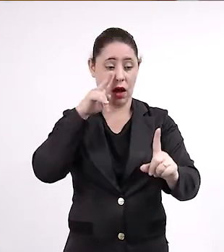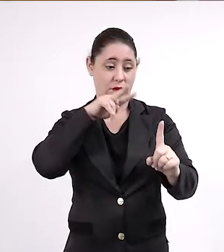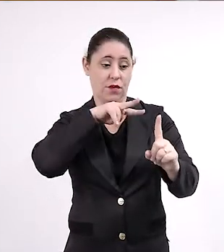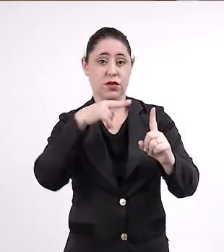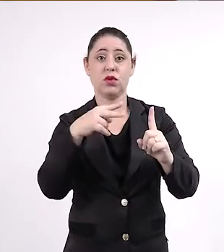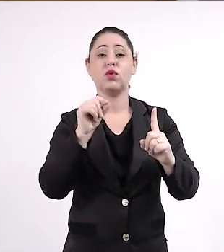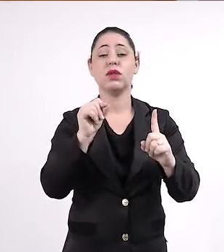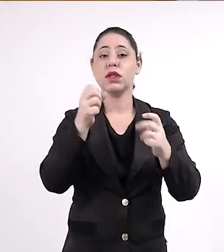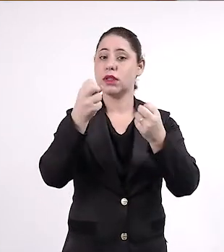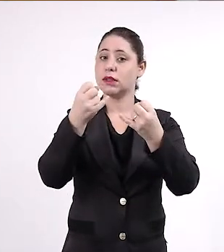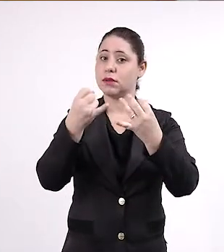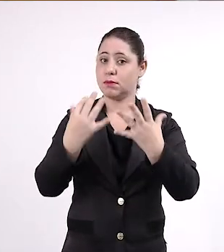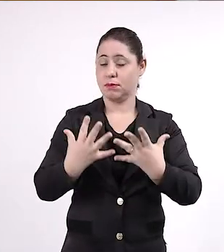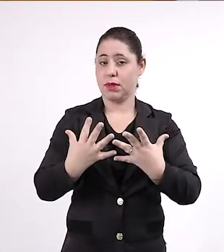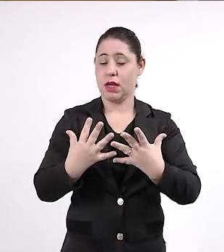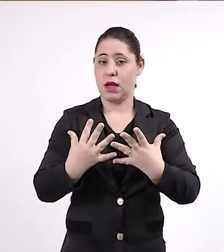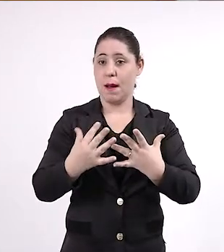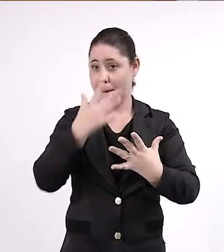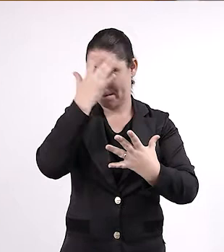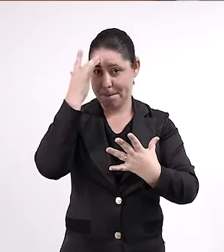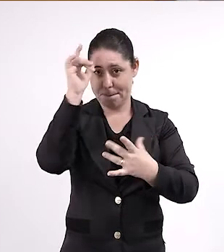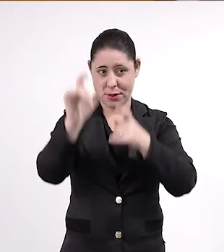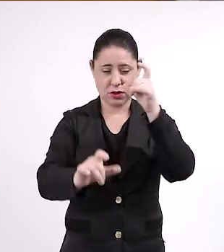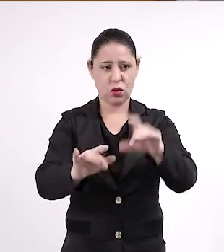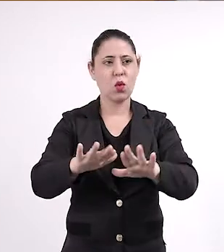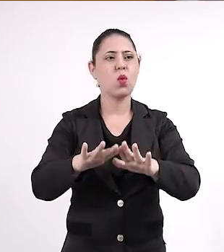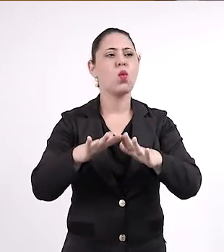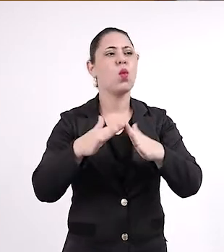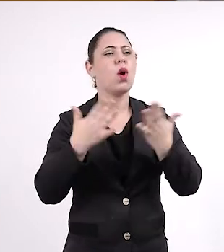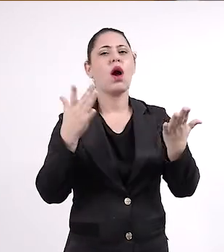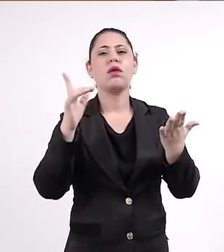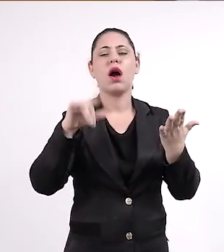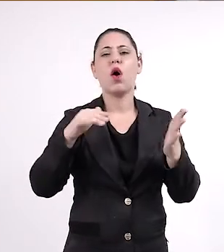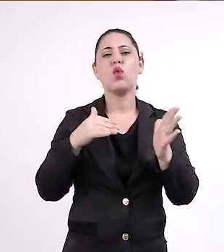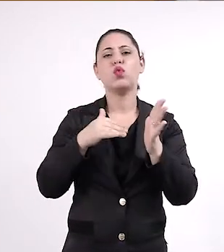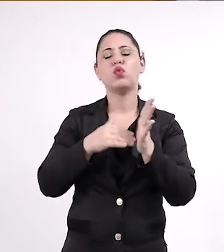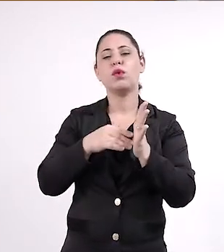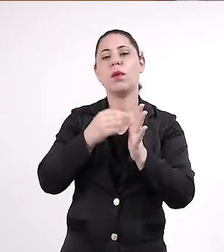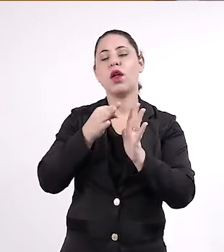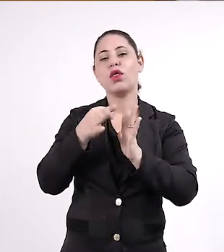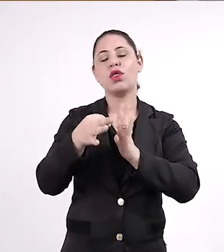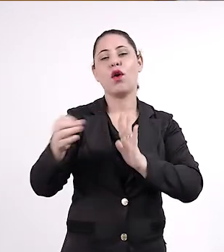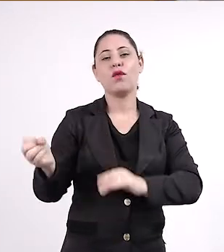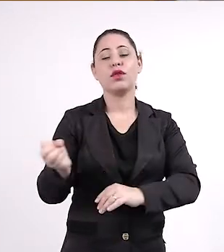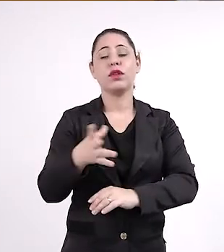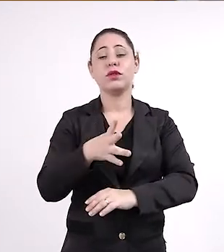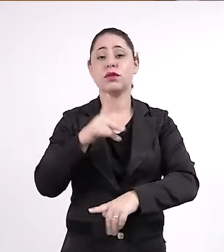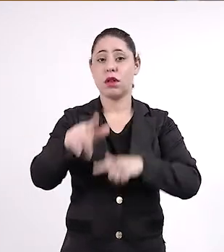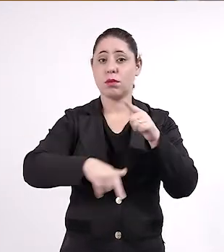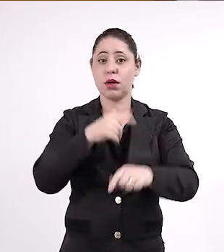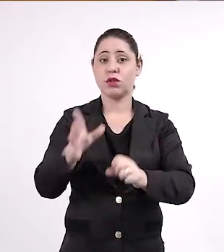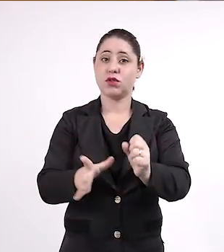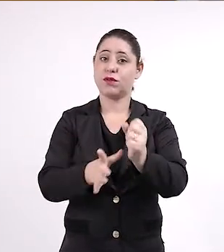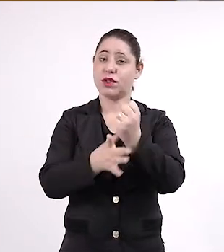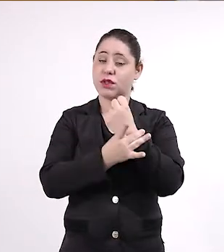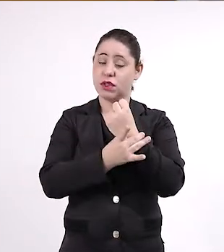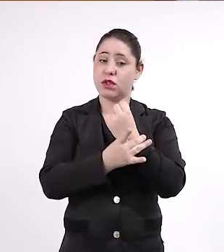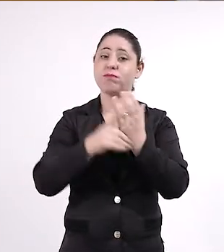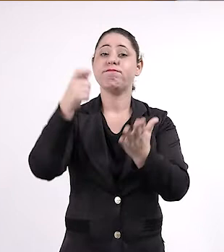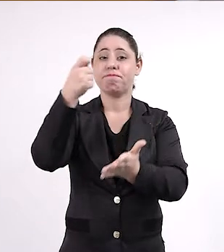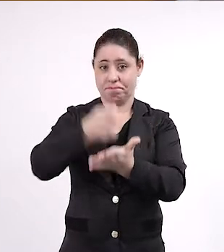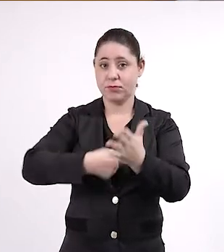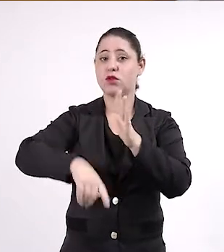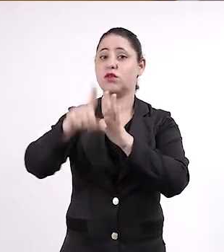Pública, visando explicar ao nosso telespectador quais são as últimas novidades no trabalho de defesa e